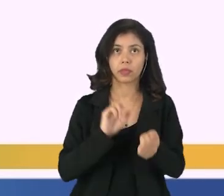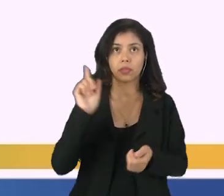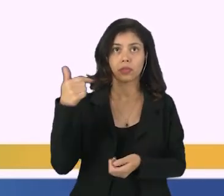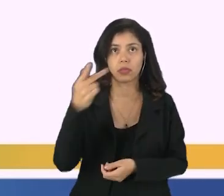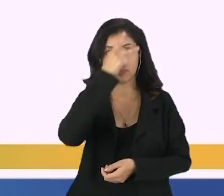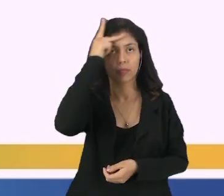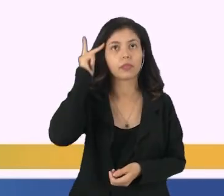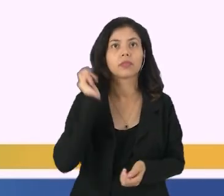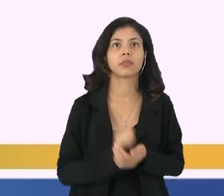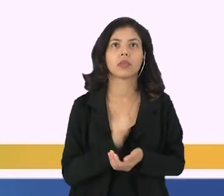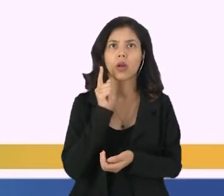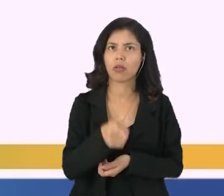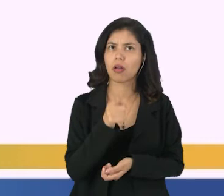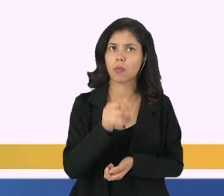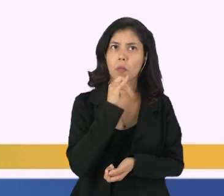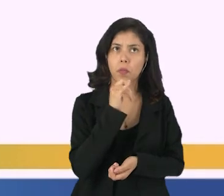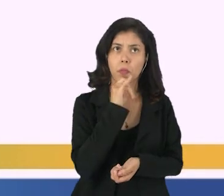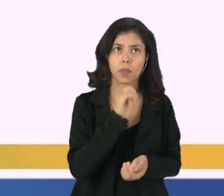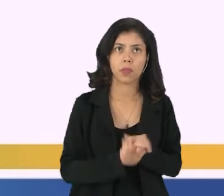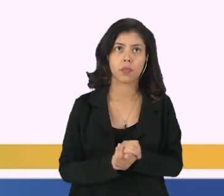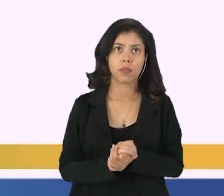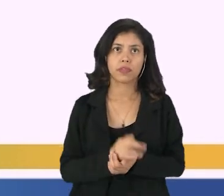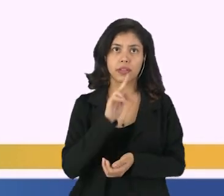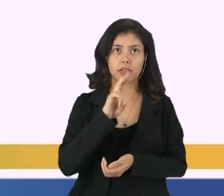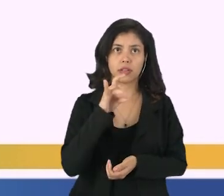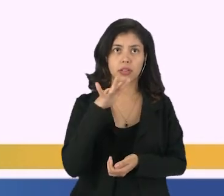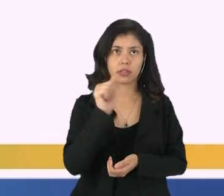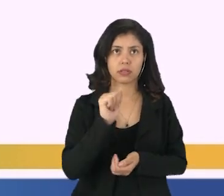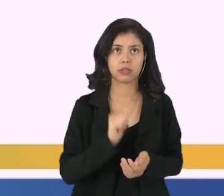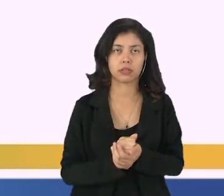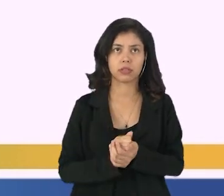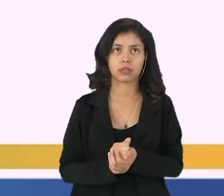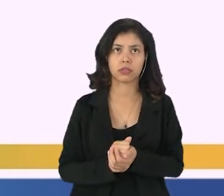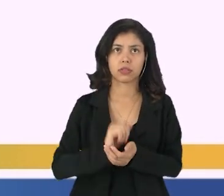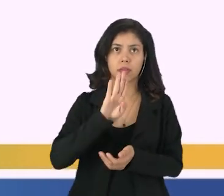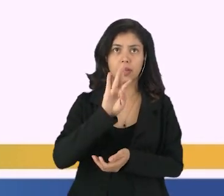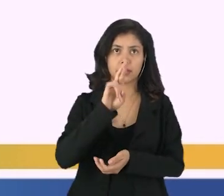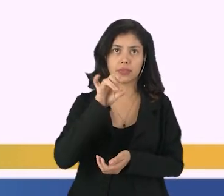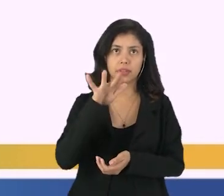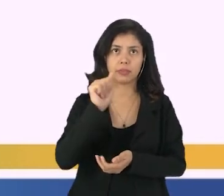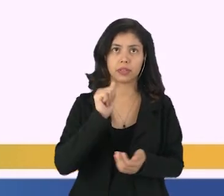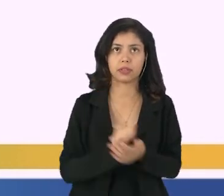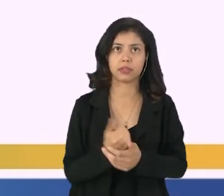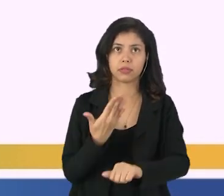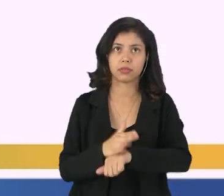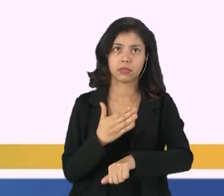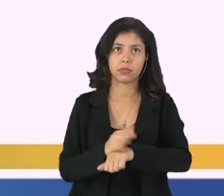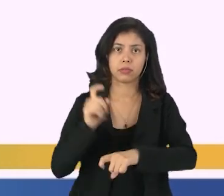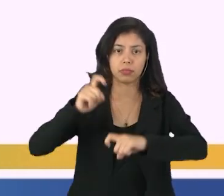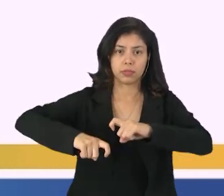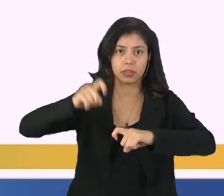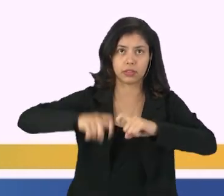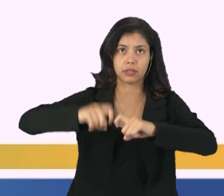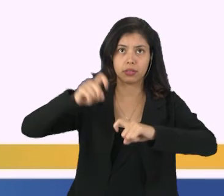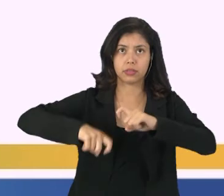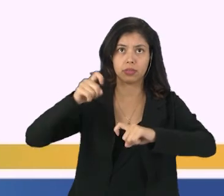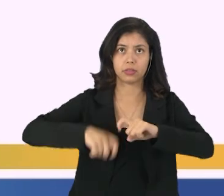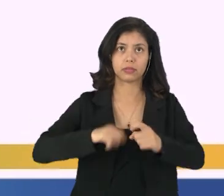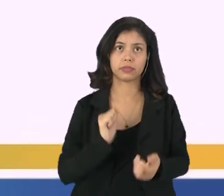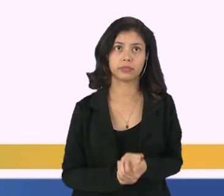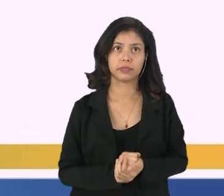muitas outras pessoas, acusadas, por exemplo, de feitiçaria, blasfêmia, né? Práticas sexuais proibidas, como prostituição,